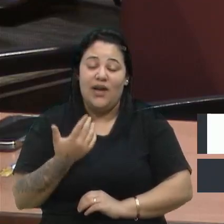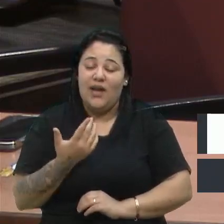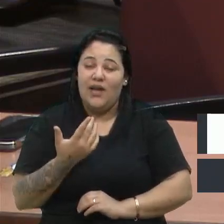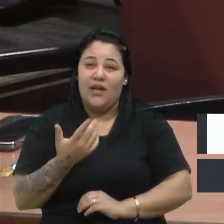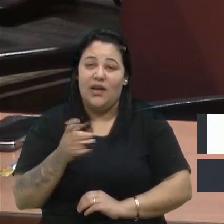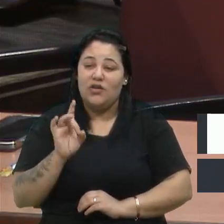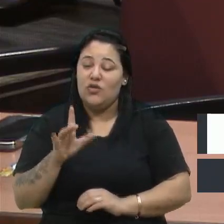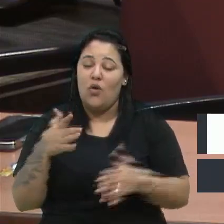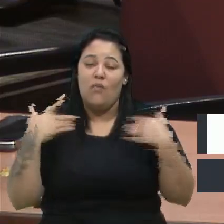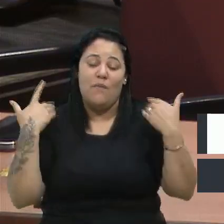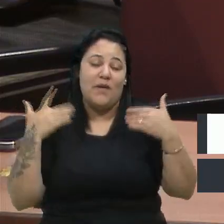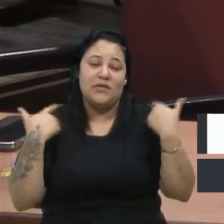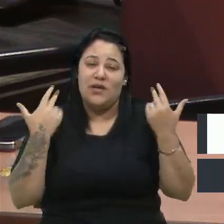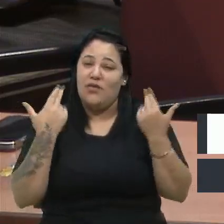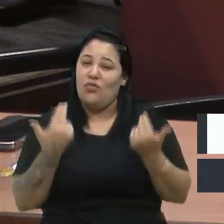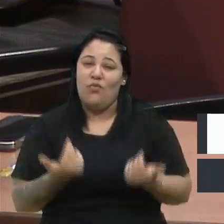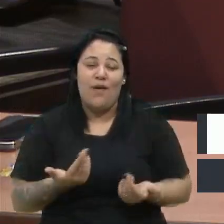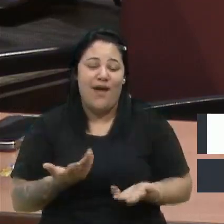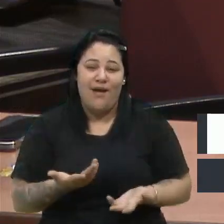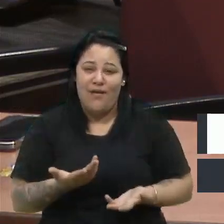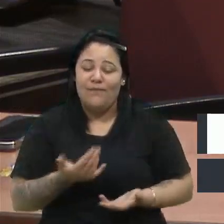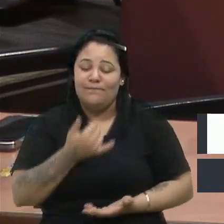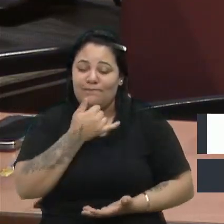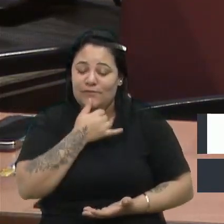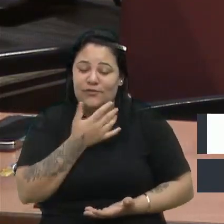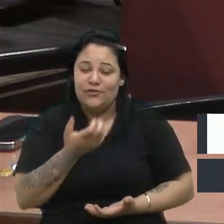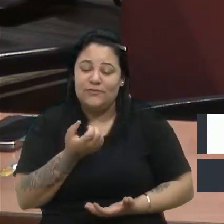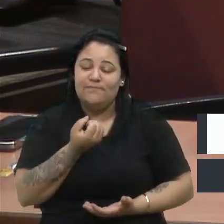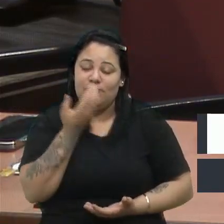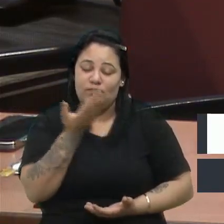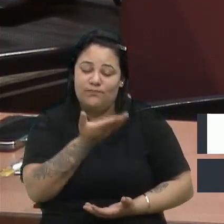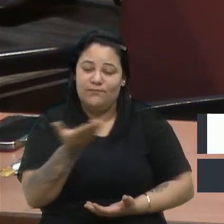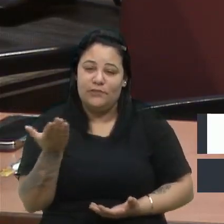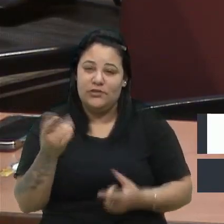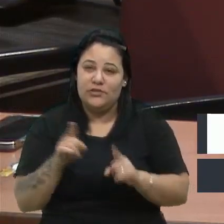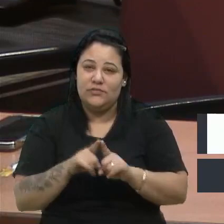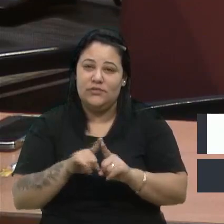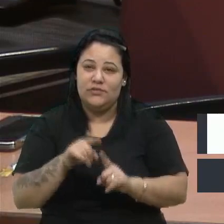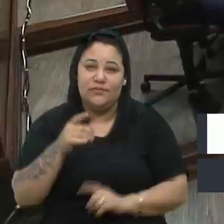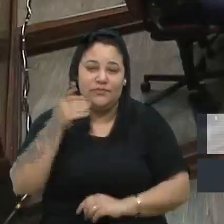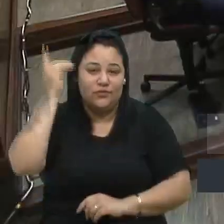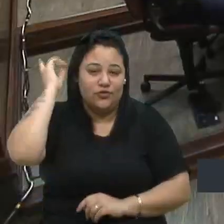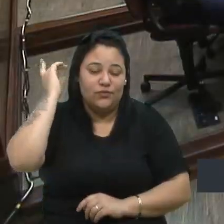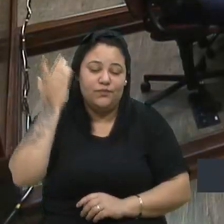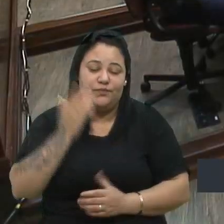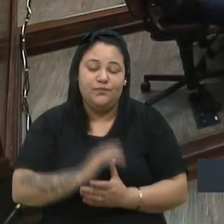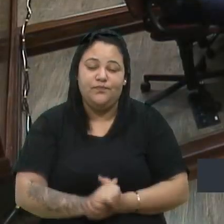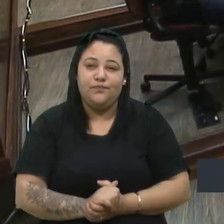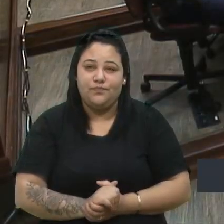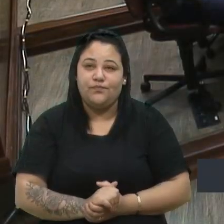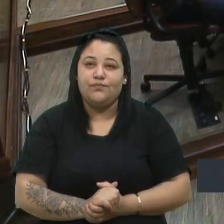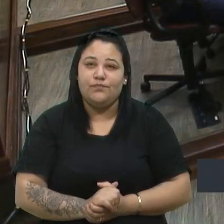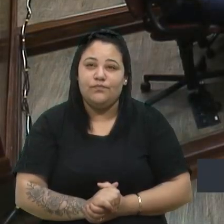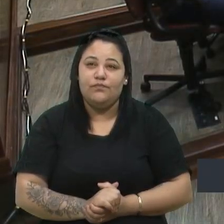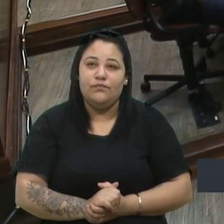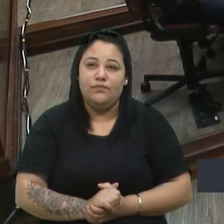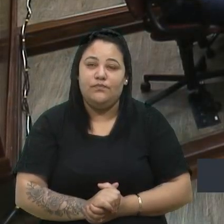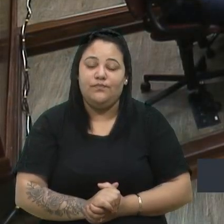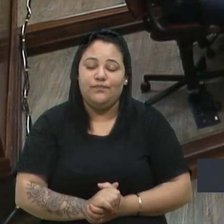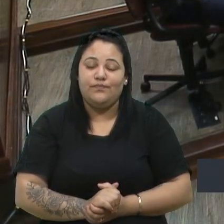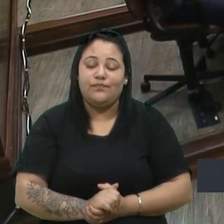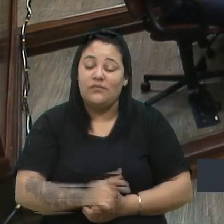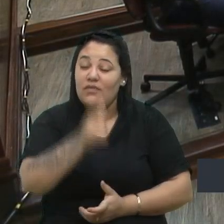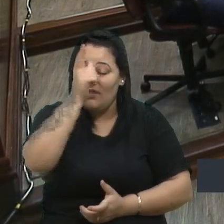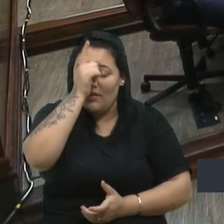o lazer dele, infelizmente. Queria compartilhar com esse colega Lucas também. Obrigado, vereador. Sim, ele era um cara muito